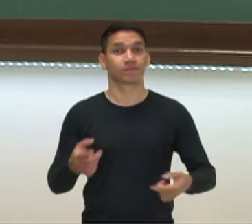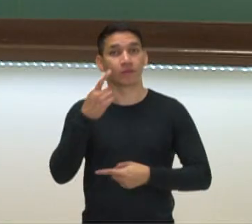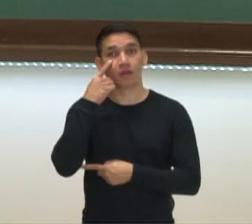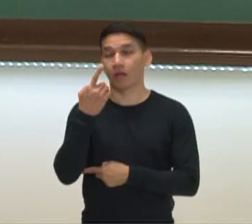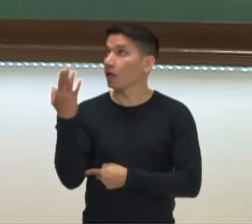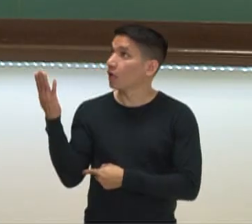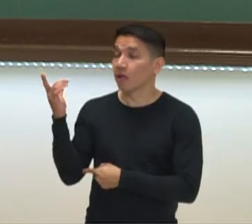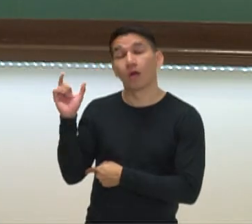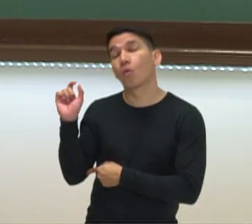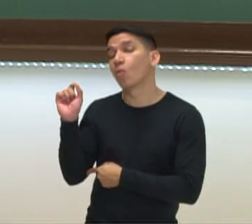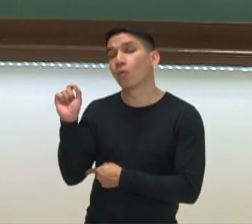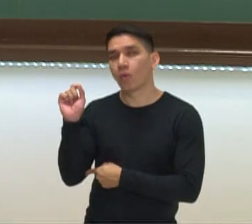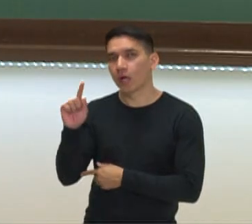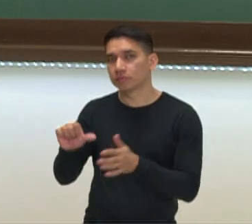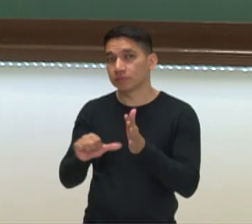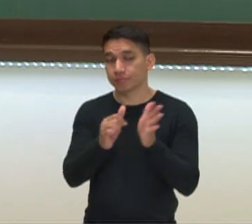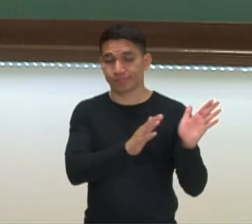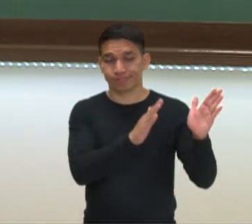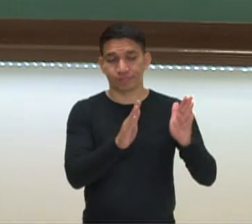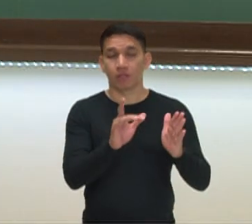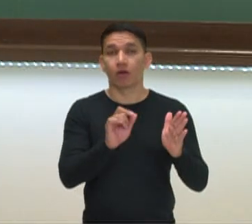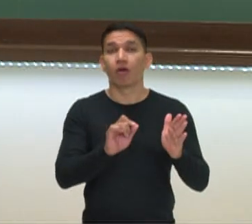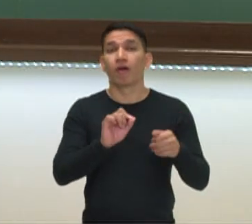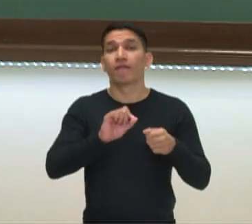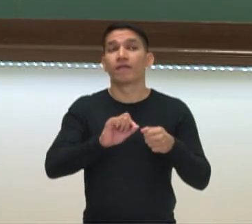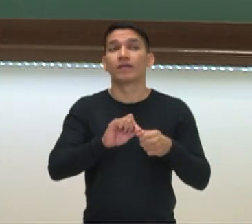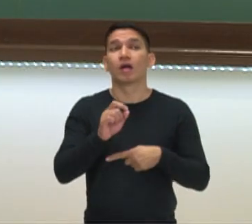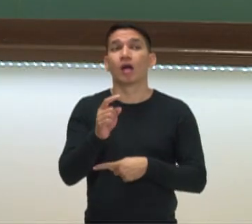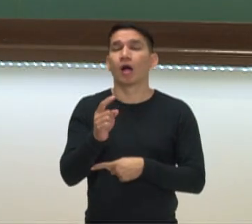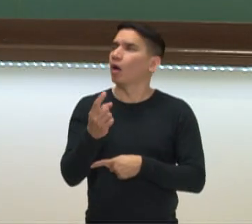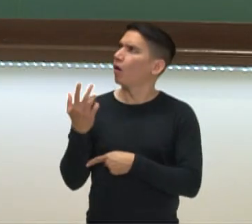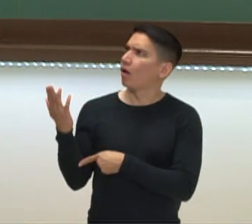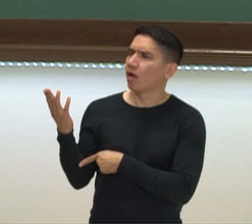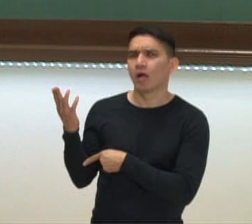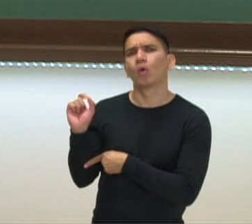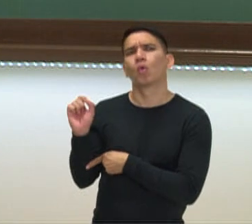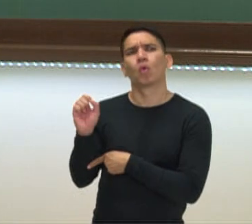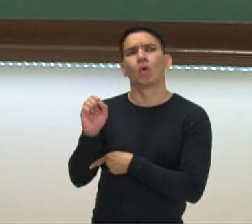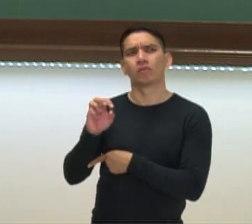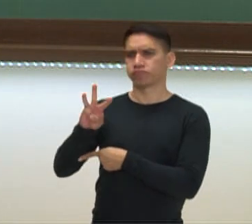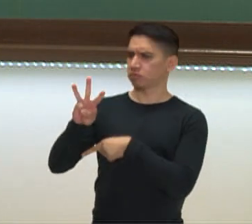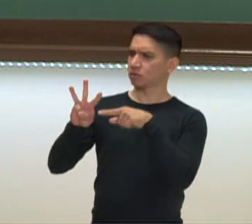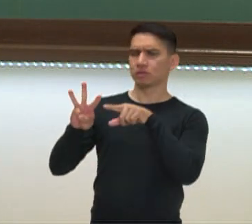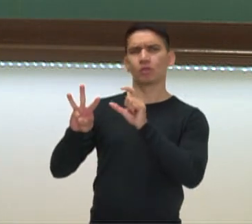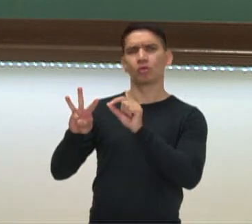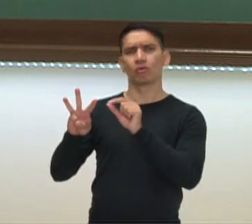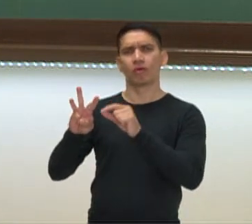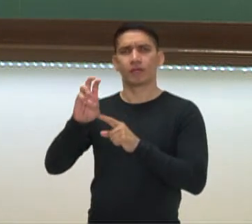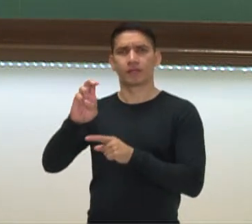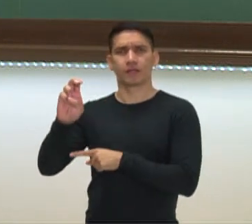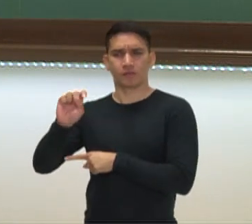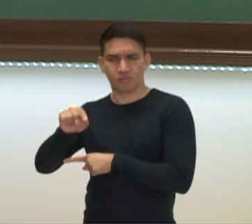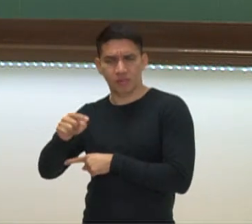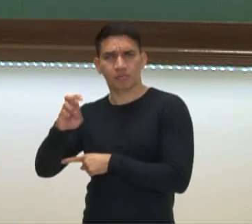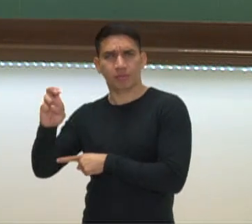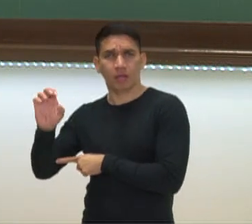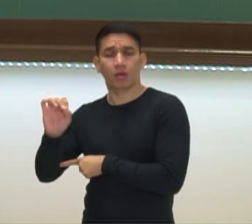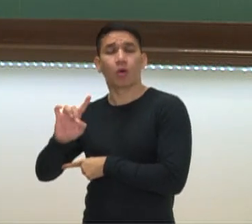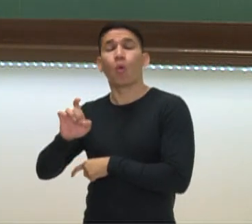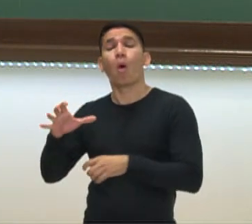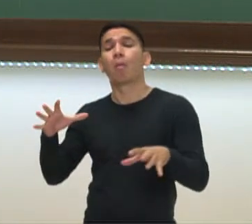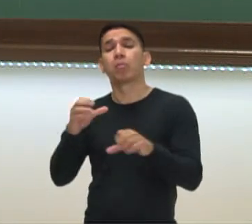Então, olha só, gente. Primeiro, vamos pegar o valor da potência do chuveiro, em watts, e multiplicar pelo tempo em horas consumido no